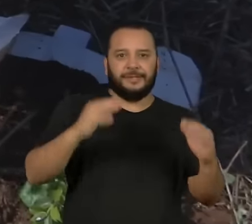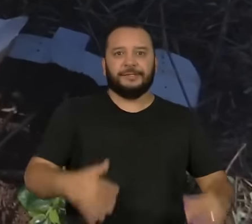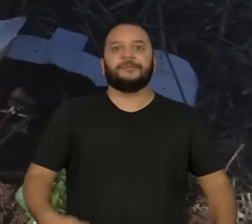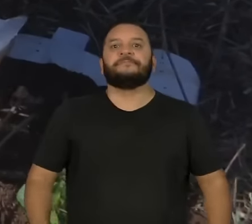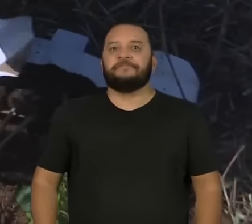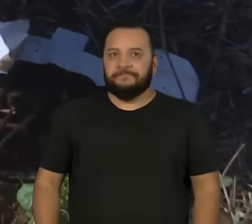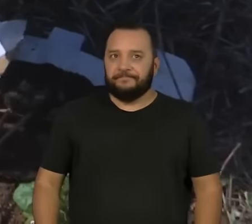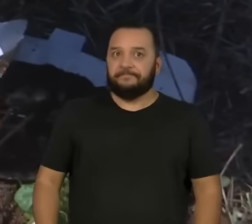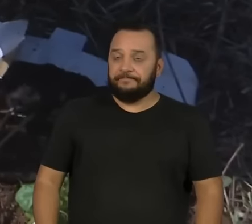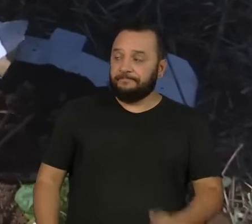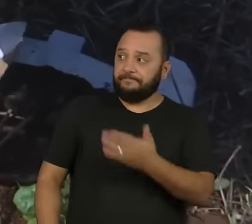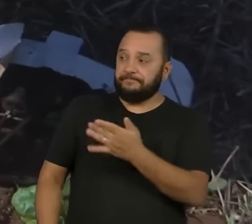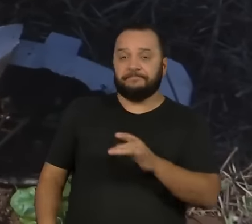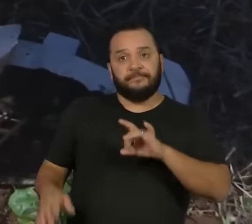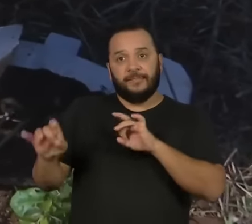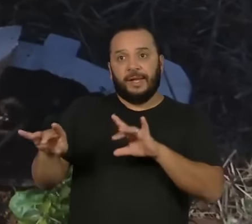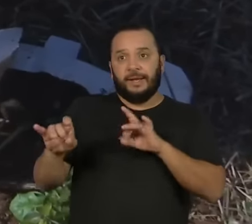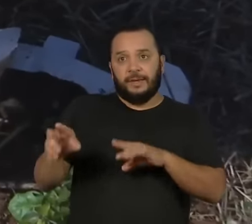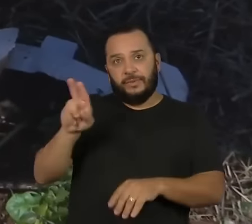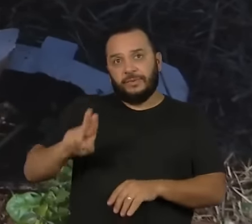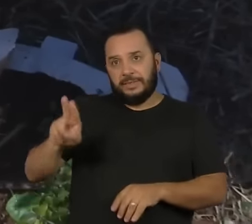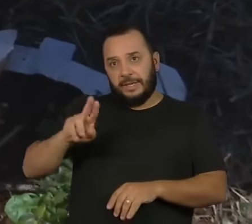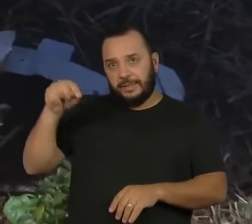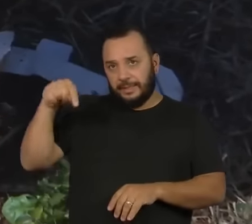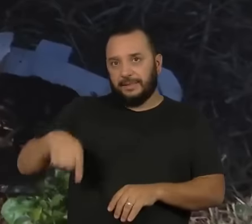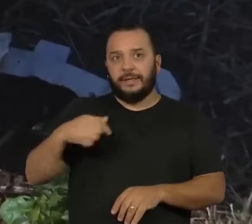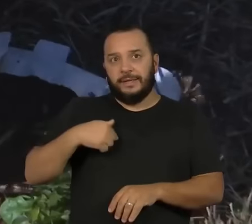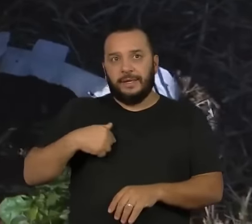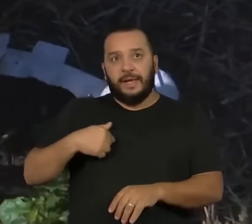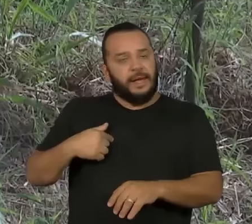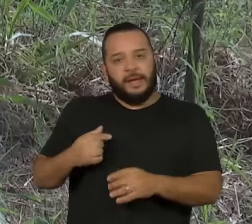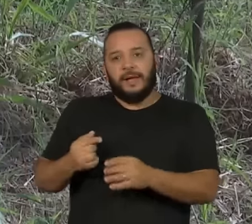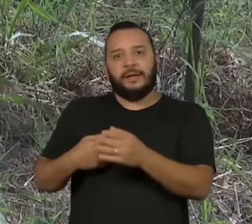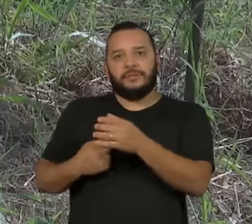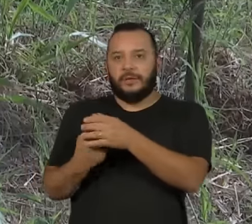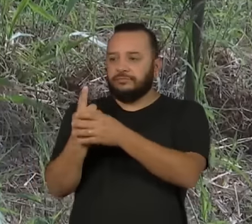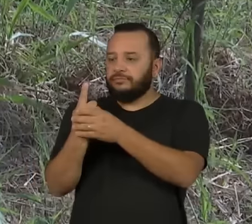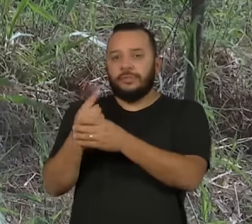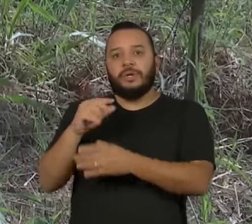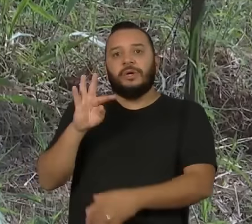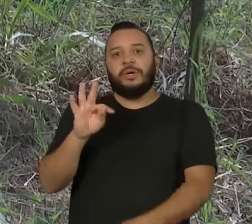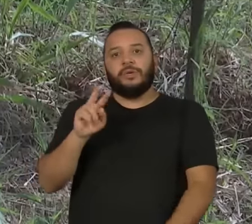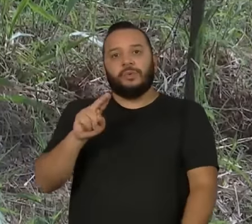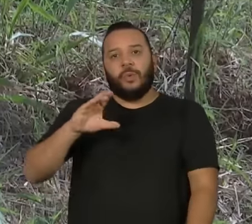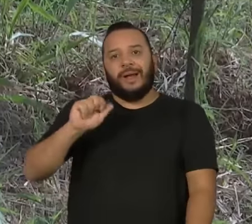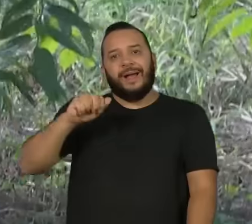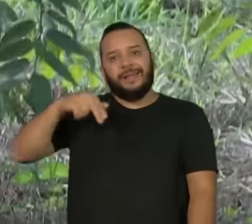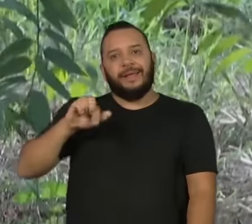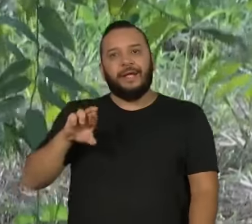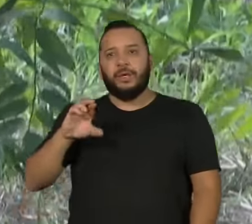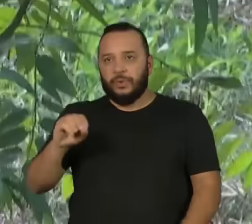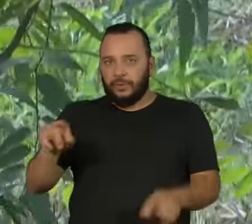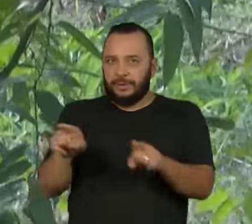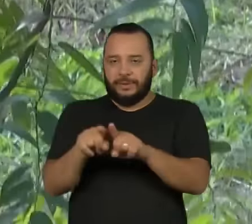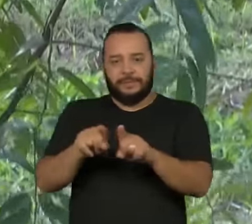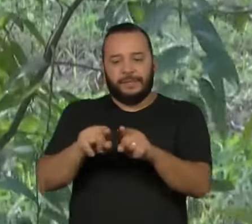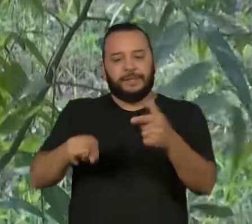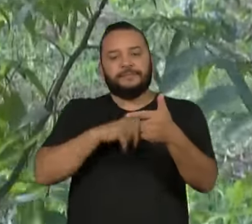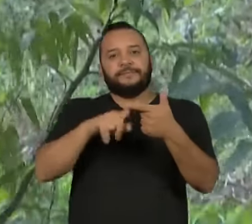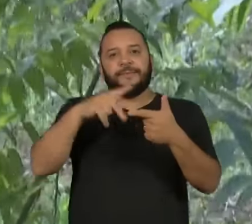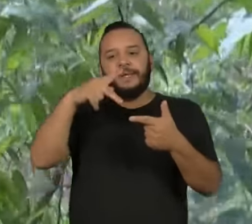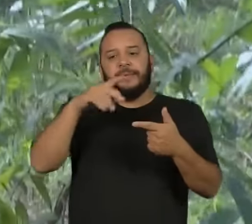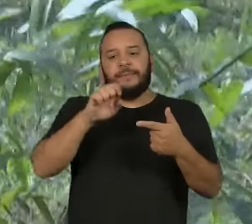Uma das técnicas usadas aqui é o plantio direto das mudas, como o Tucaneiro ou Tarumã Branco e a Periquiteira